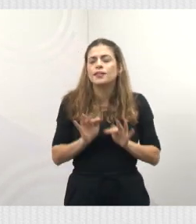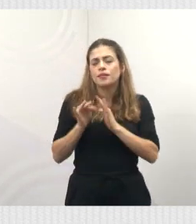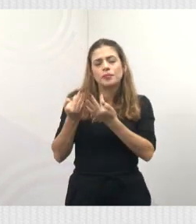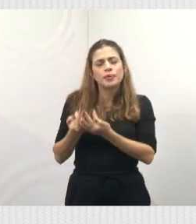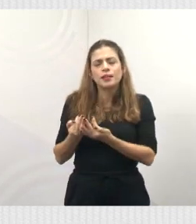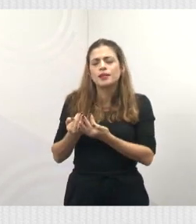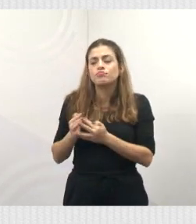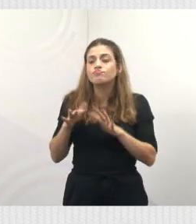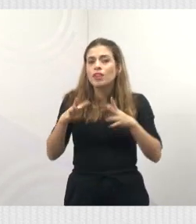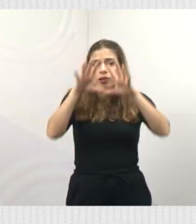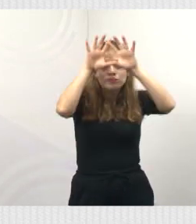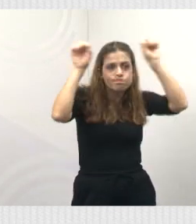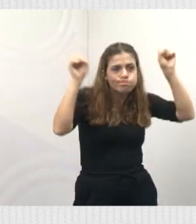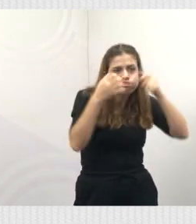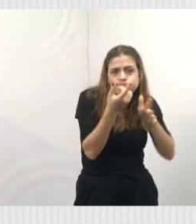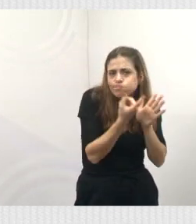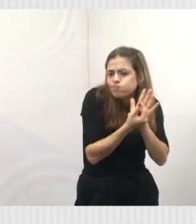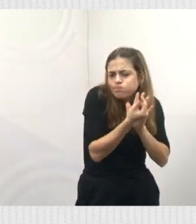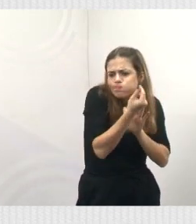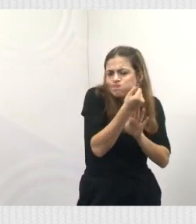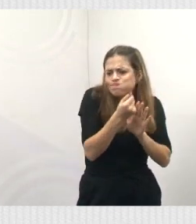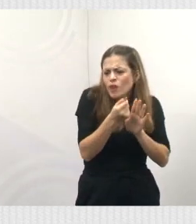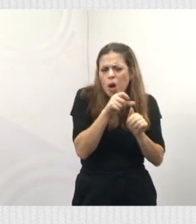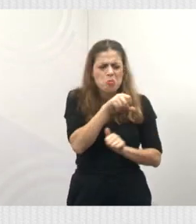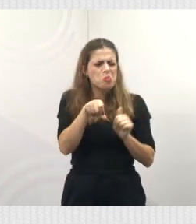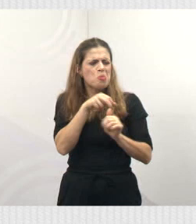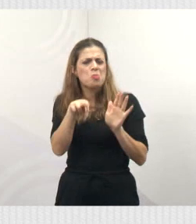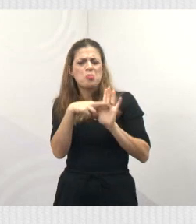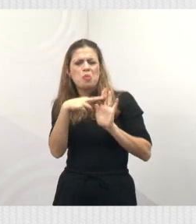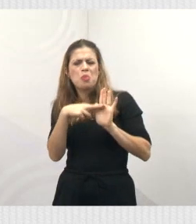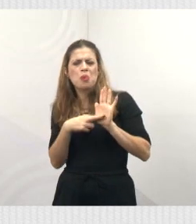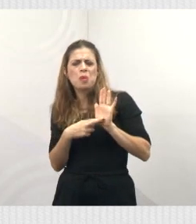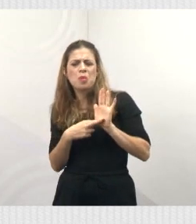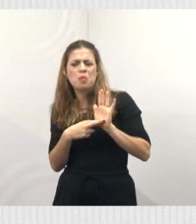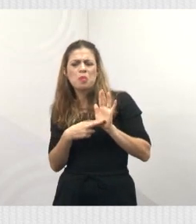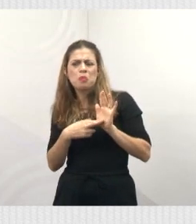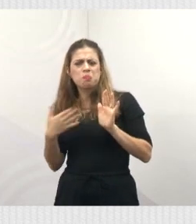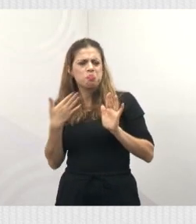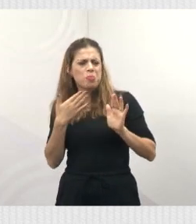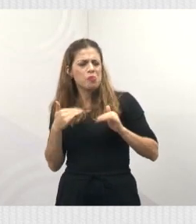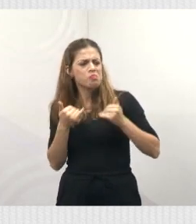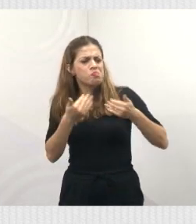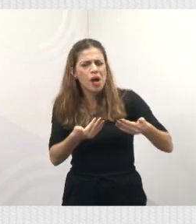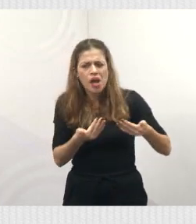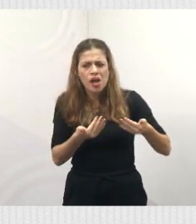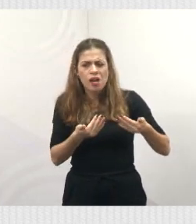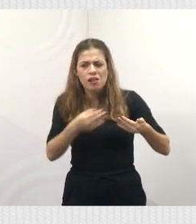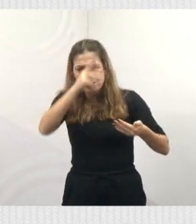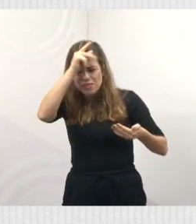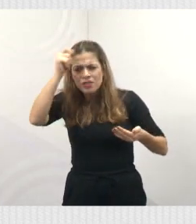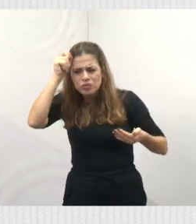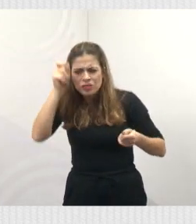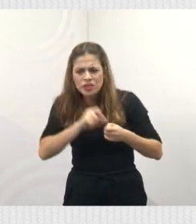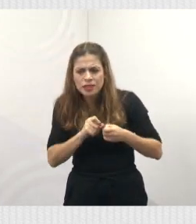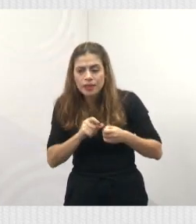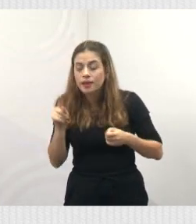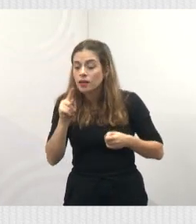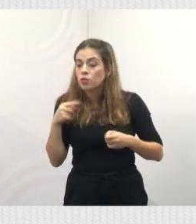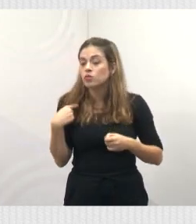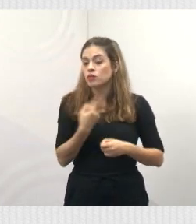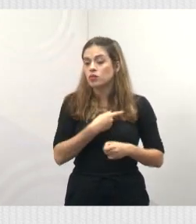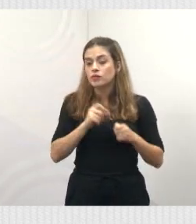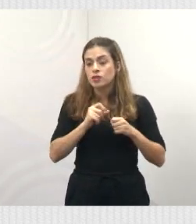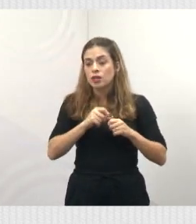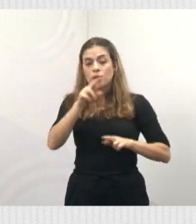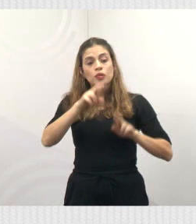entende que dá para mudar a regra no meio do caminho e quer sancionar as prefeituras. Não, nós fizemos aquilo que estava regulamentado.